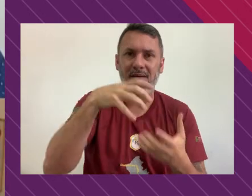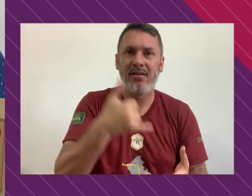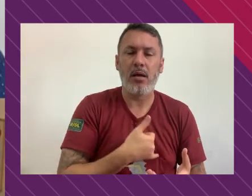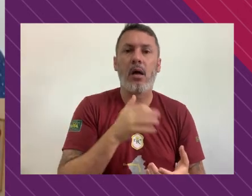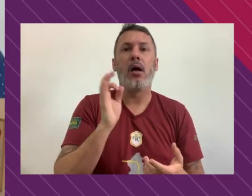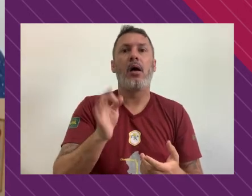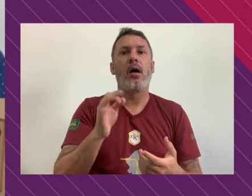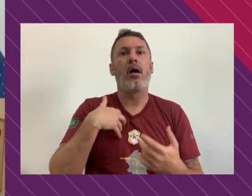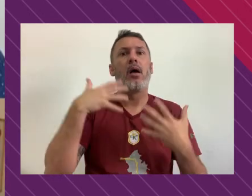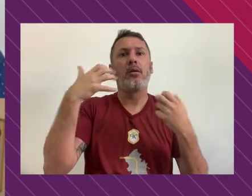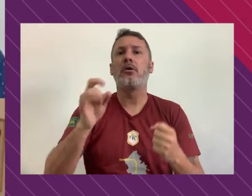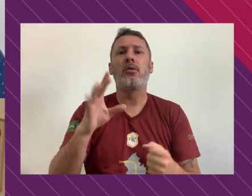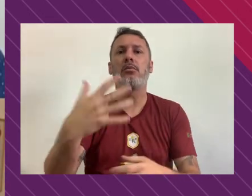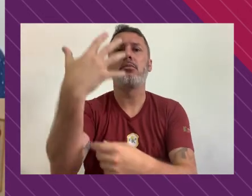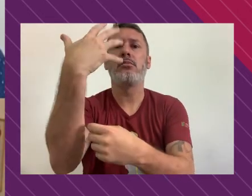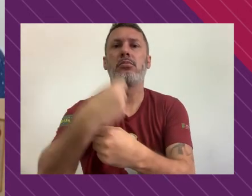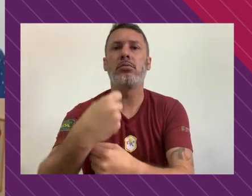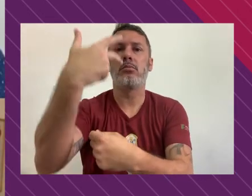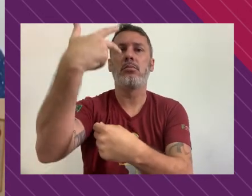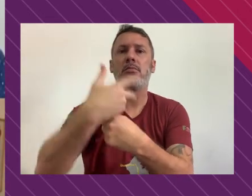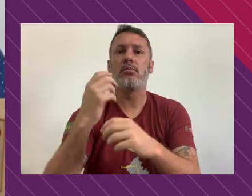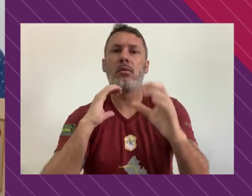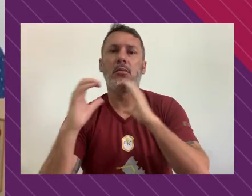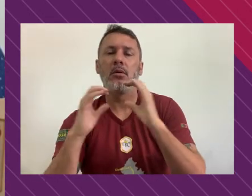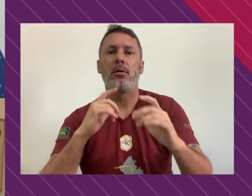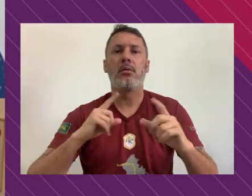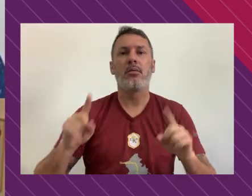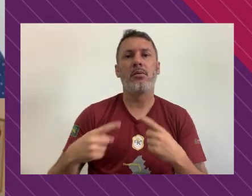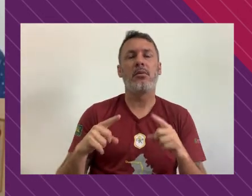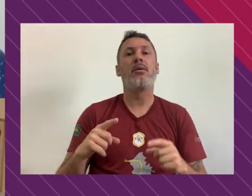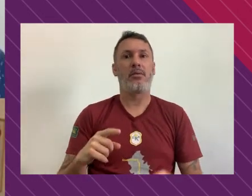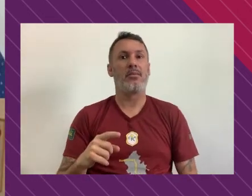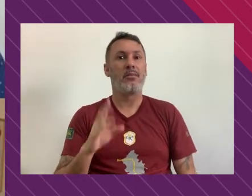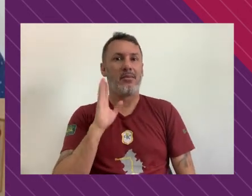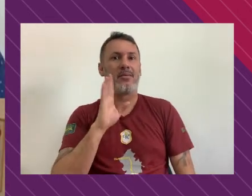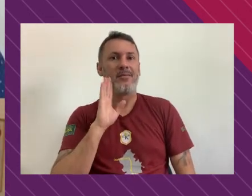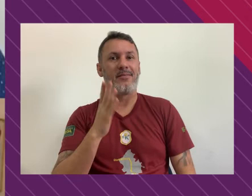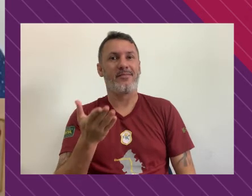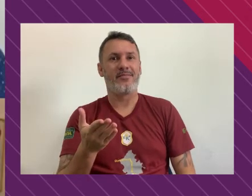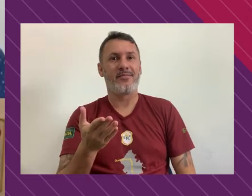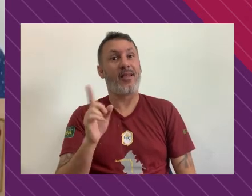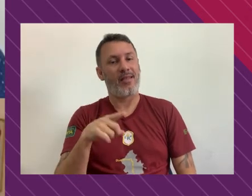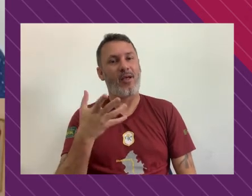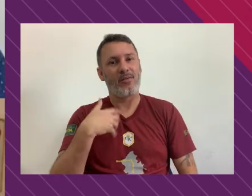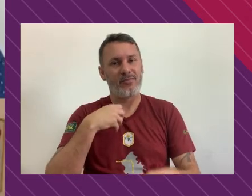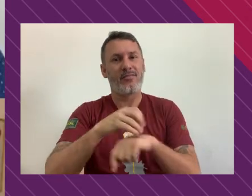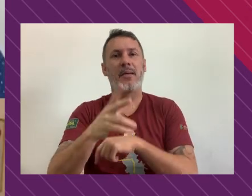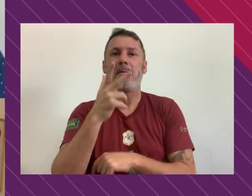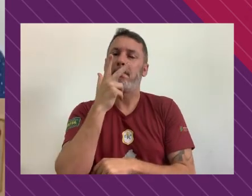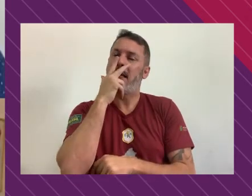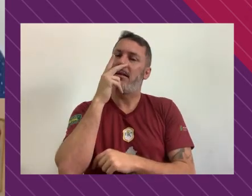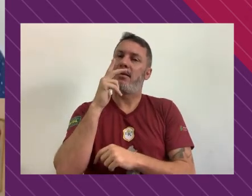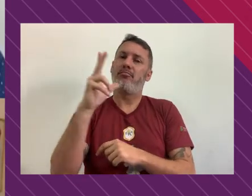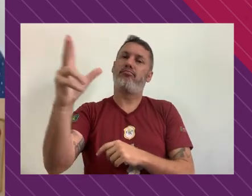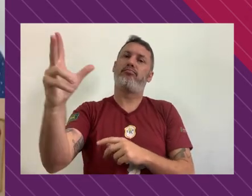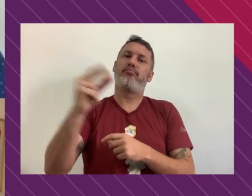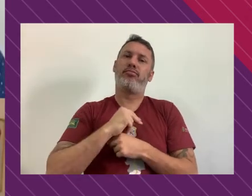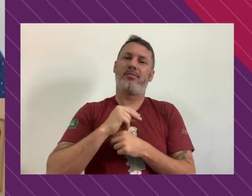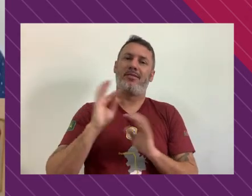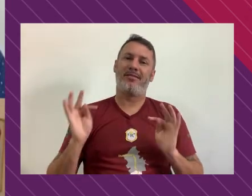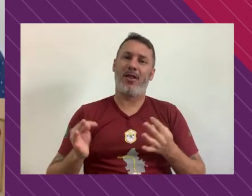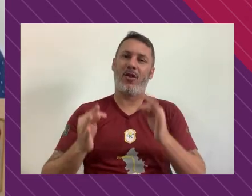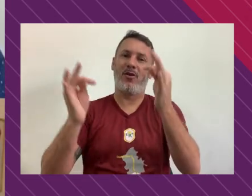minha, mas eu amei ter feito a faculdade. Acho que isso muito para dizer, para quem está nos acompanhando aqui, às vezes você pode estar insatisfeita com o